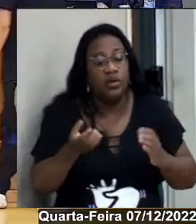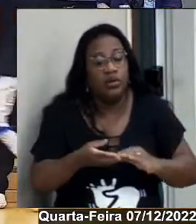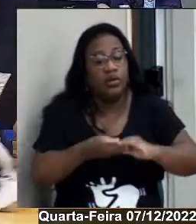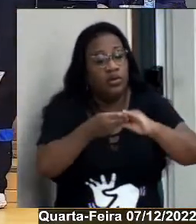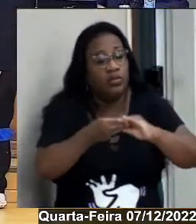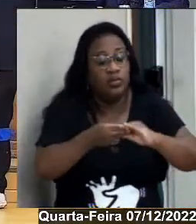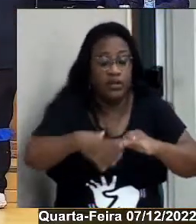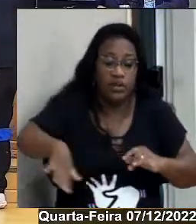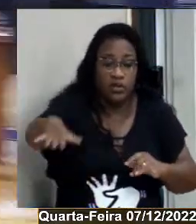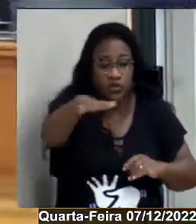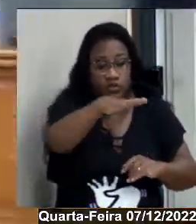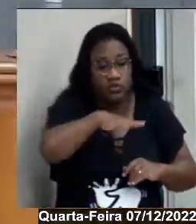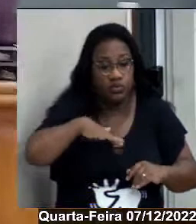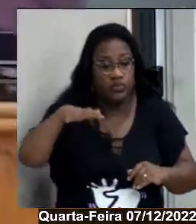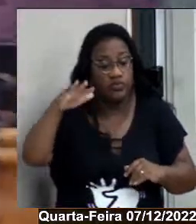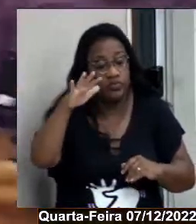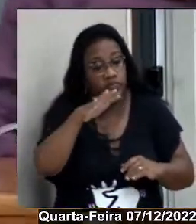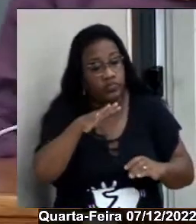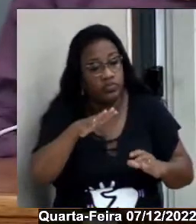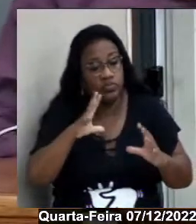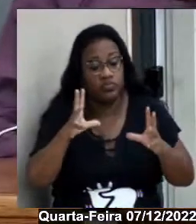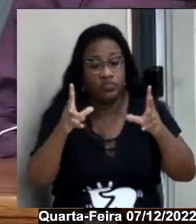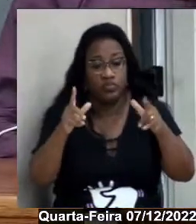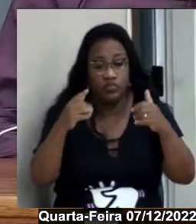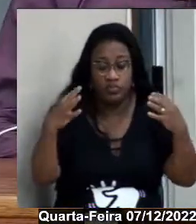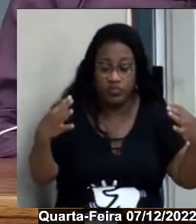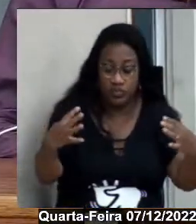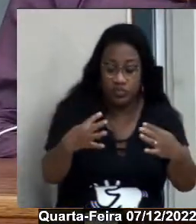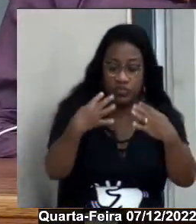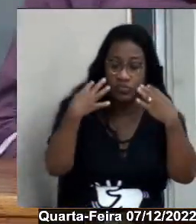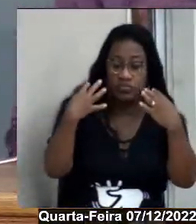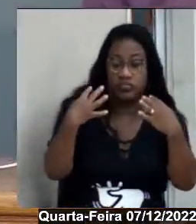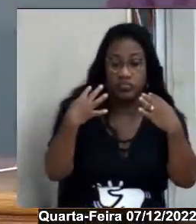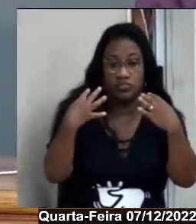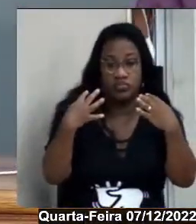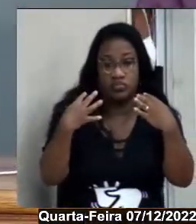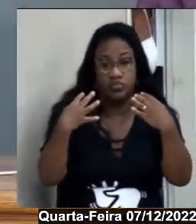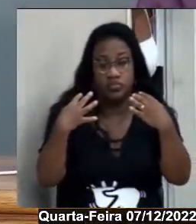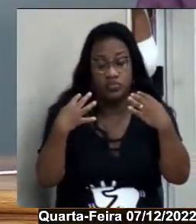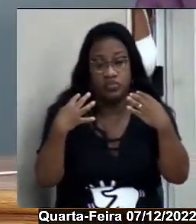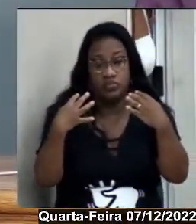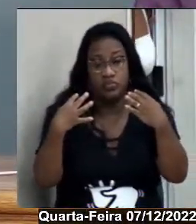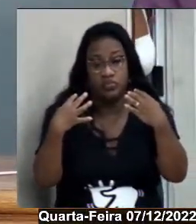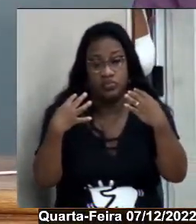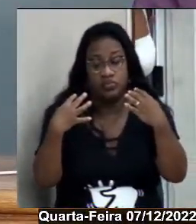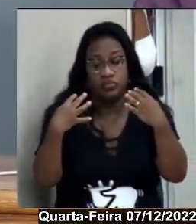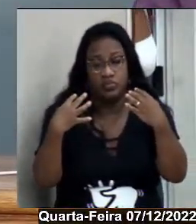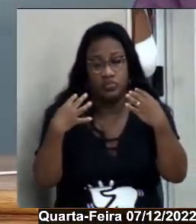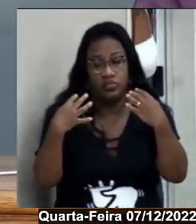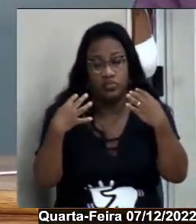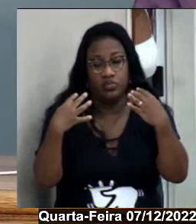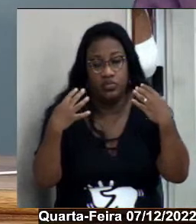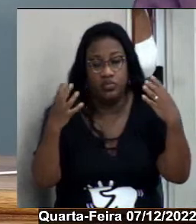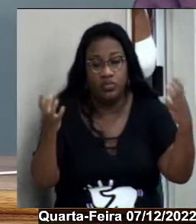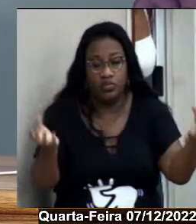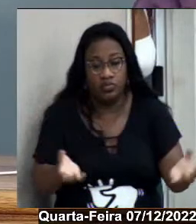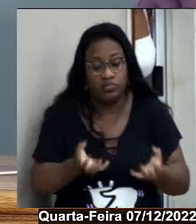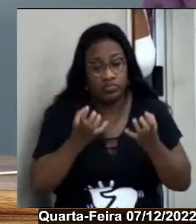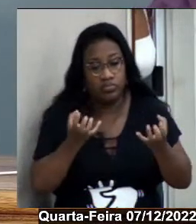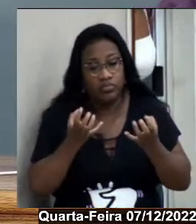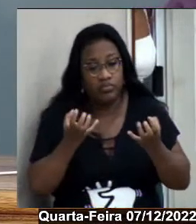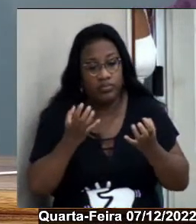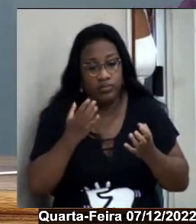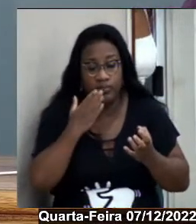meus pares, nobres vereadores, público presente, internauta que nos assiste. Em nome do Omar, cumprimento todos